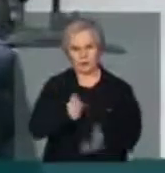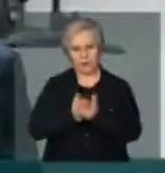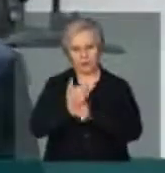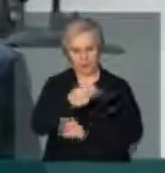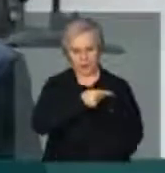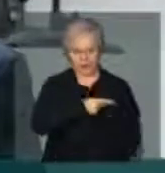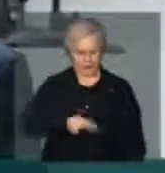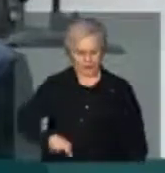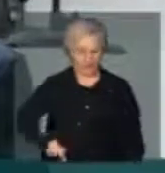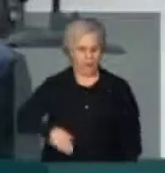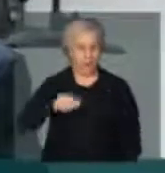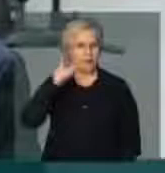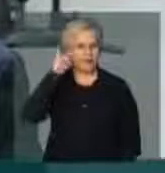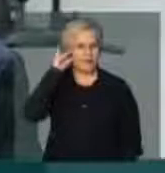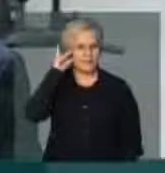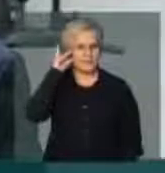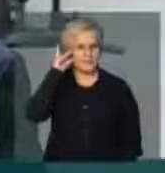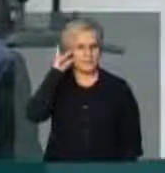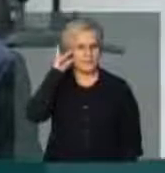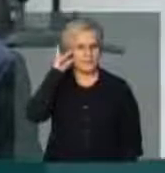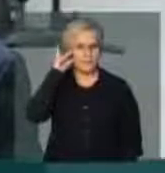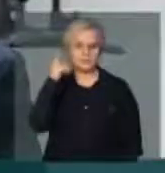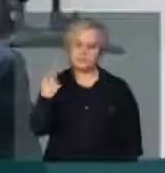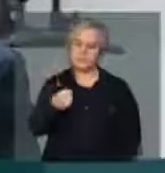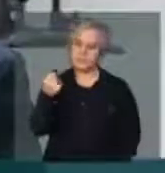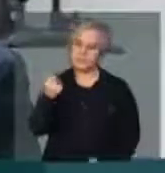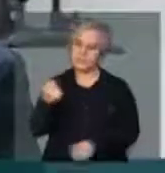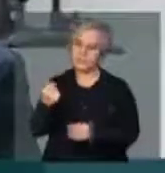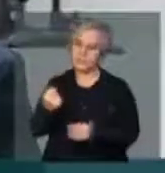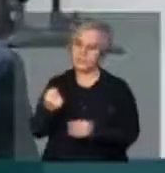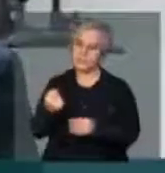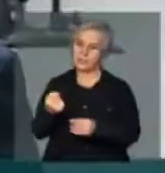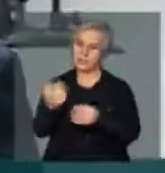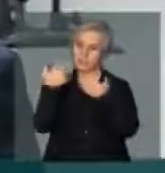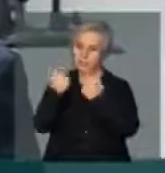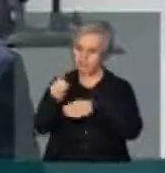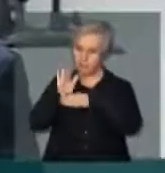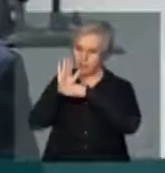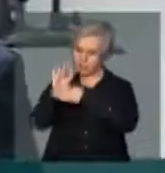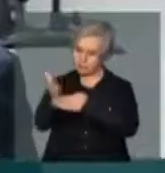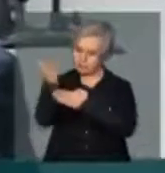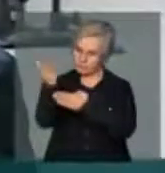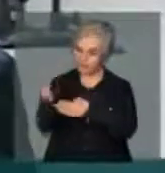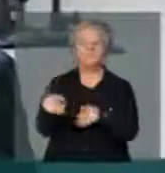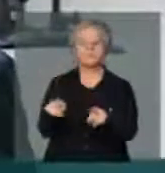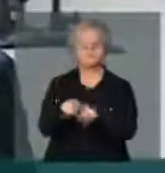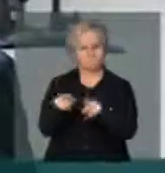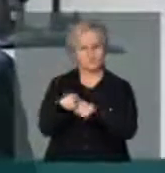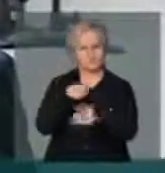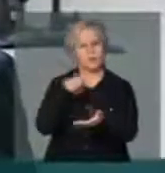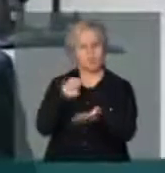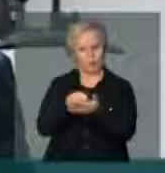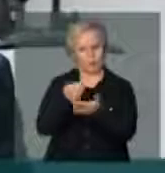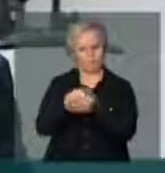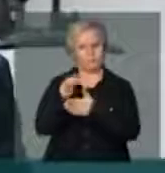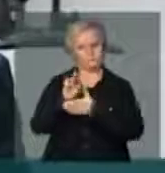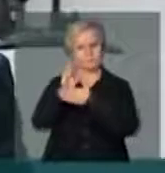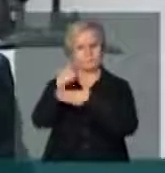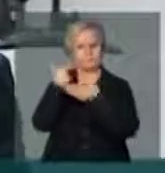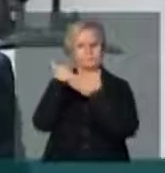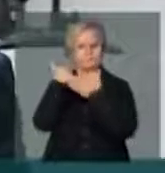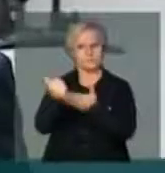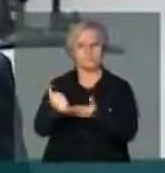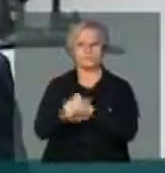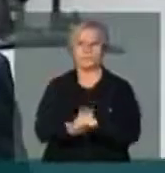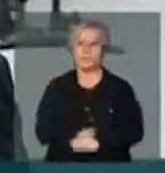não só deve atender essas solicitações, como tem obrigação de atender. Porque